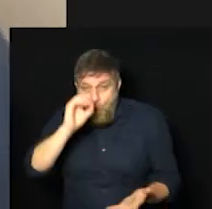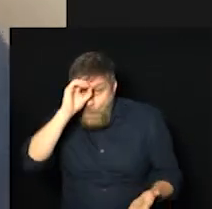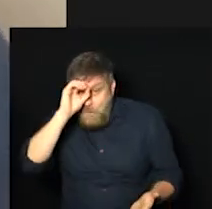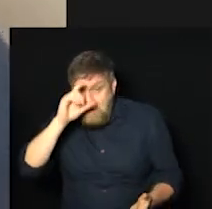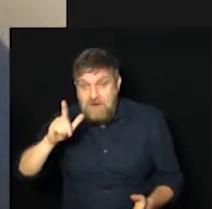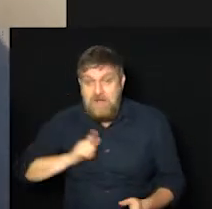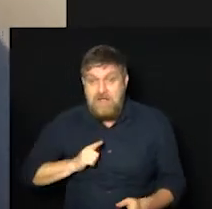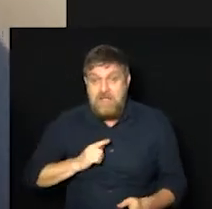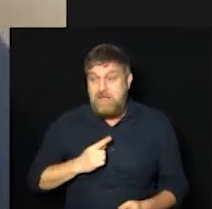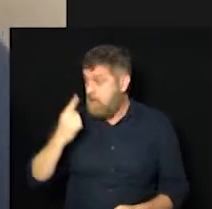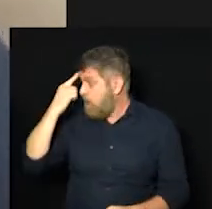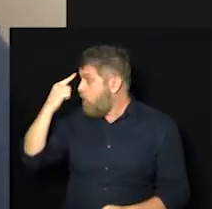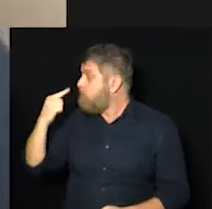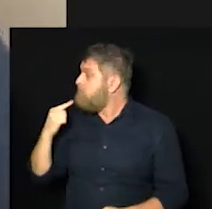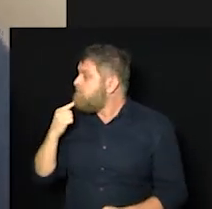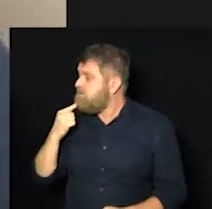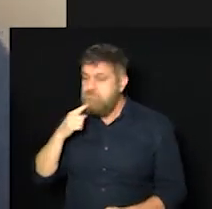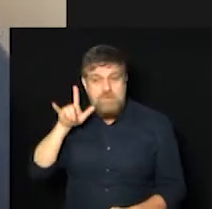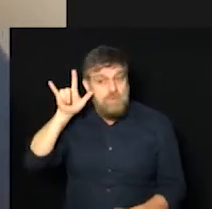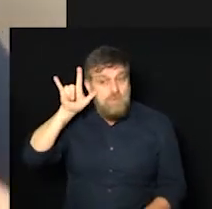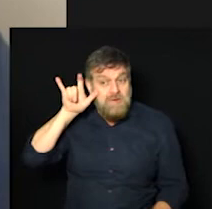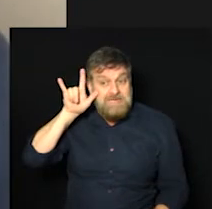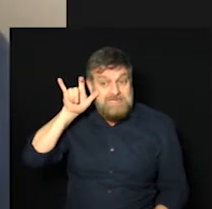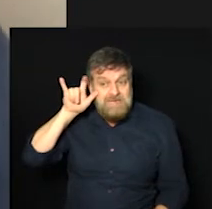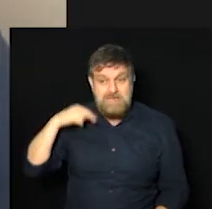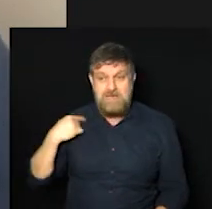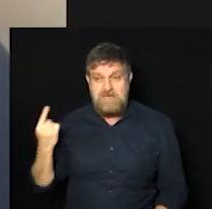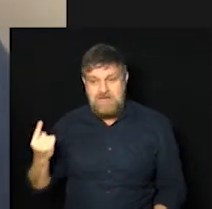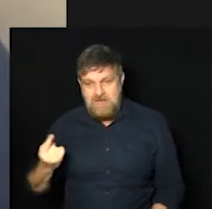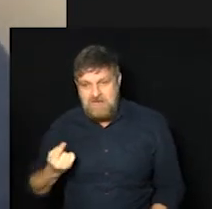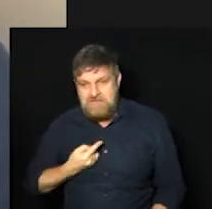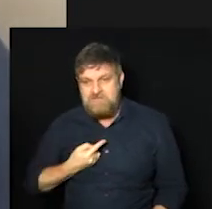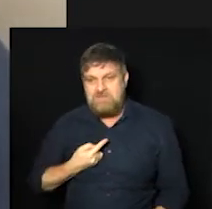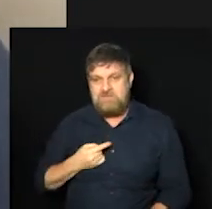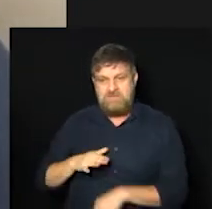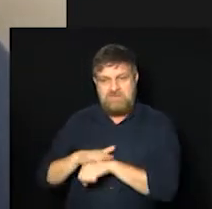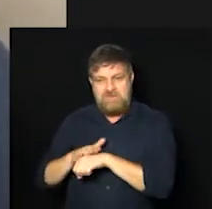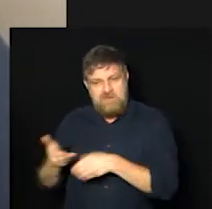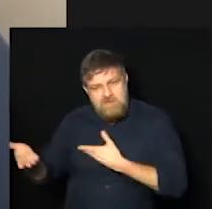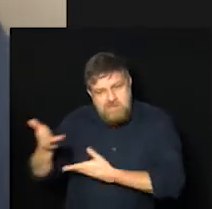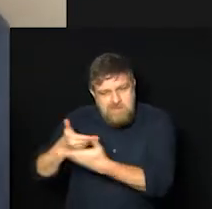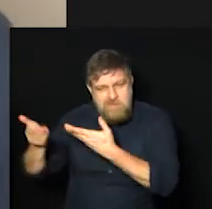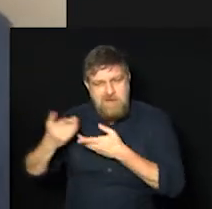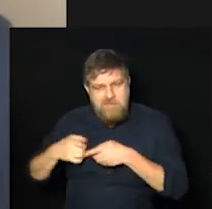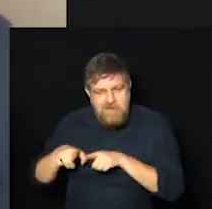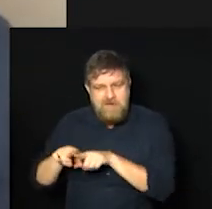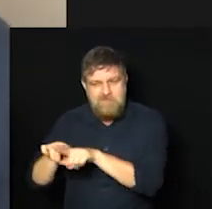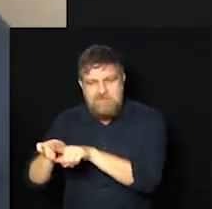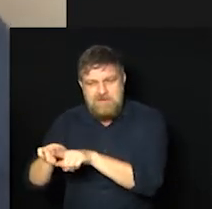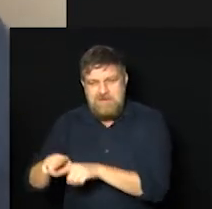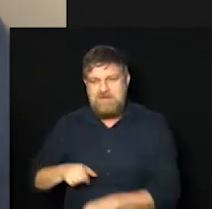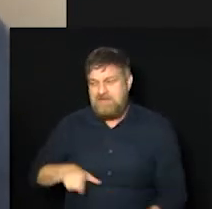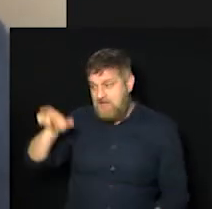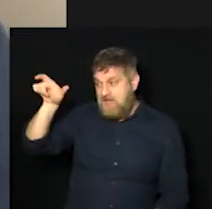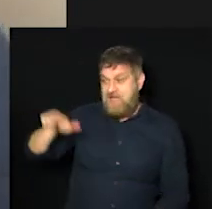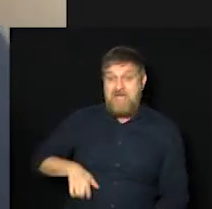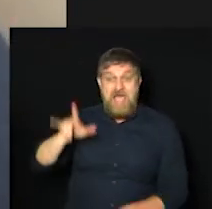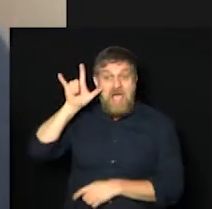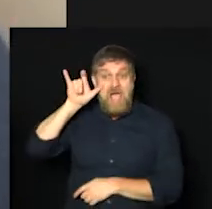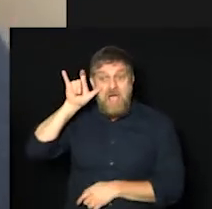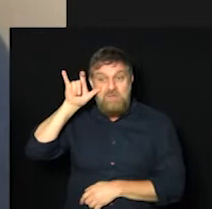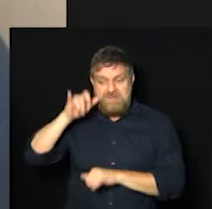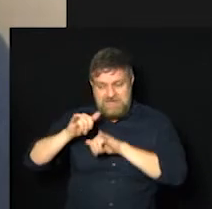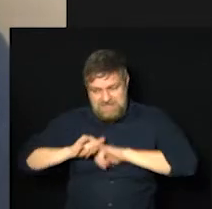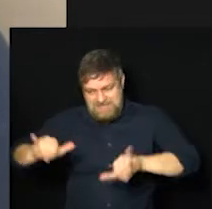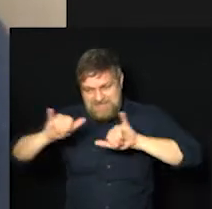é um perfil do Instagram. E nós vamos lá, né, fazemos essa parceria, a gente divulga o Instagram